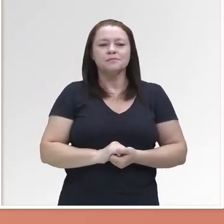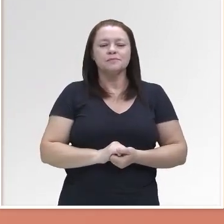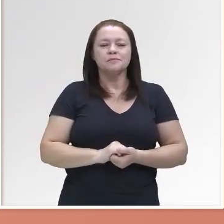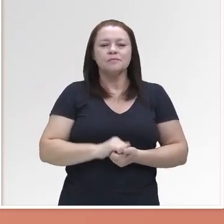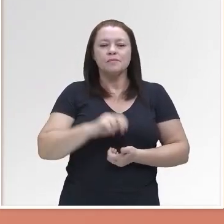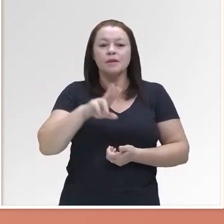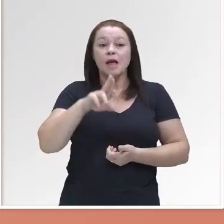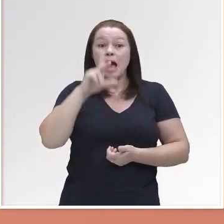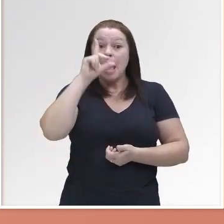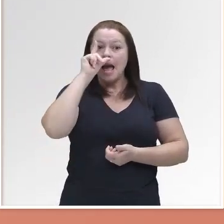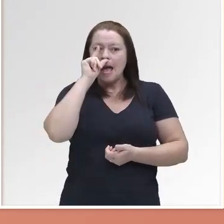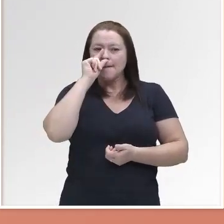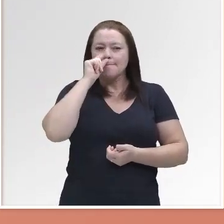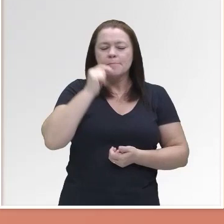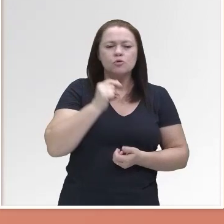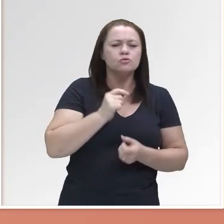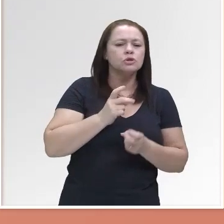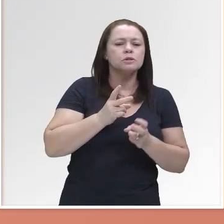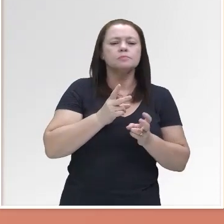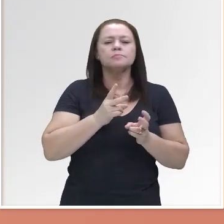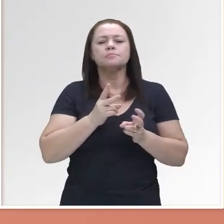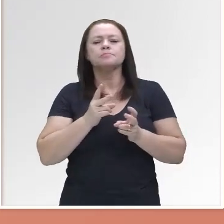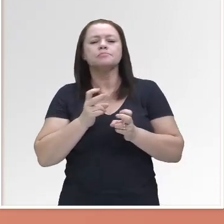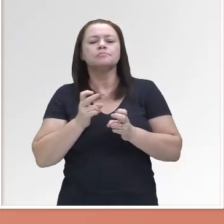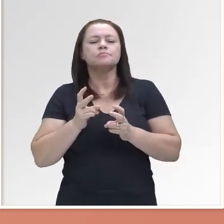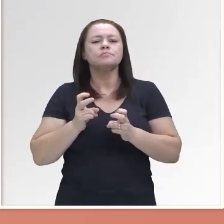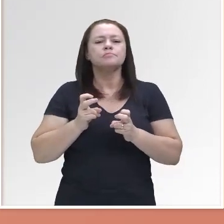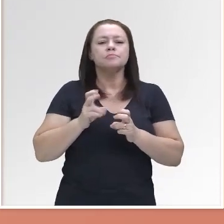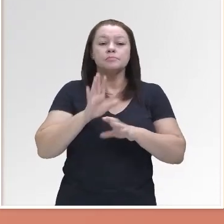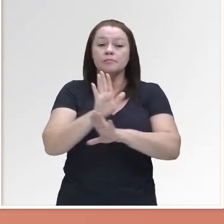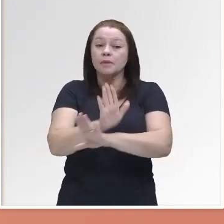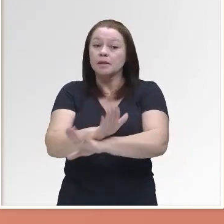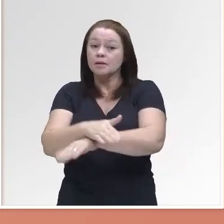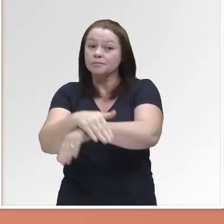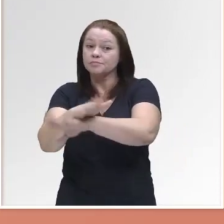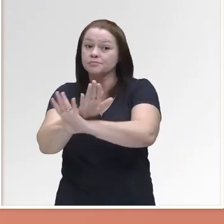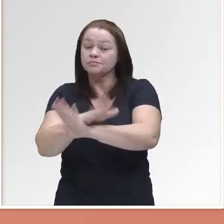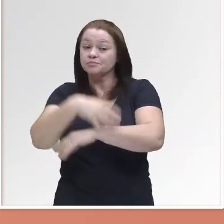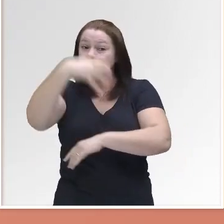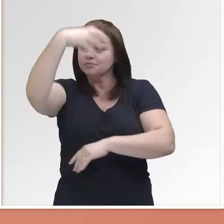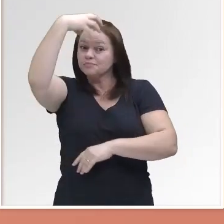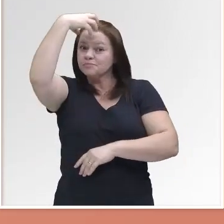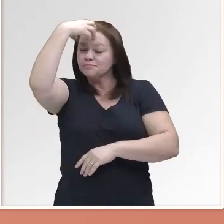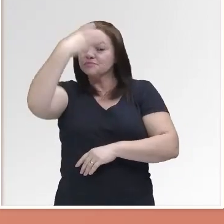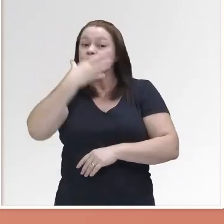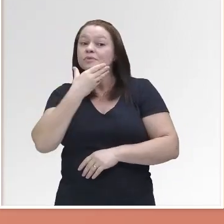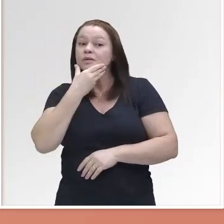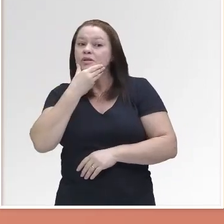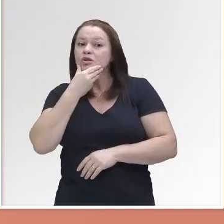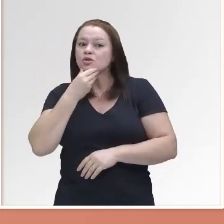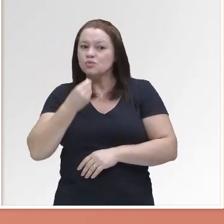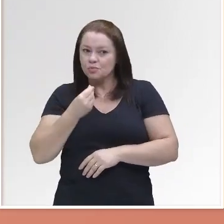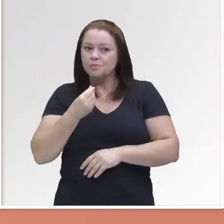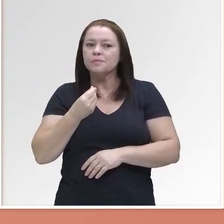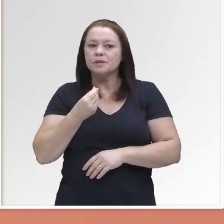Úrsula observava Ariel e o príncipe cada vez mais